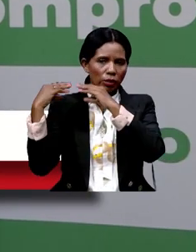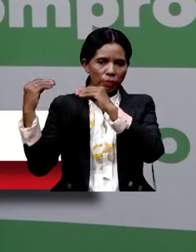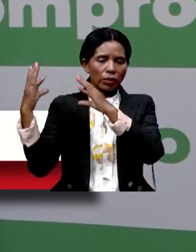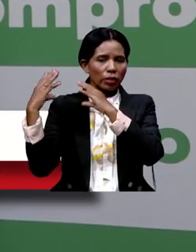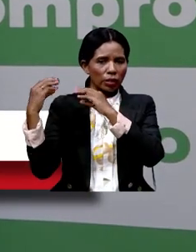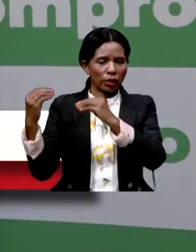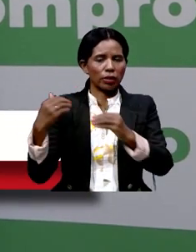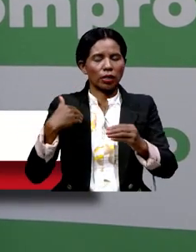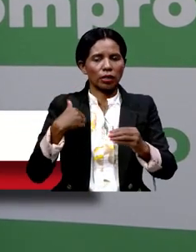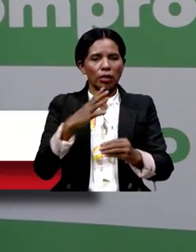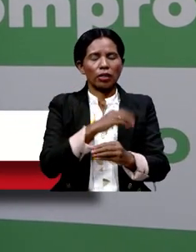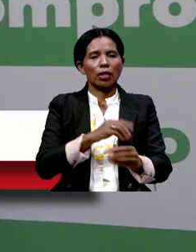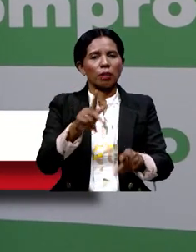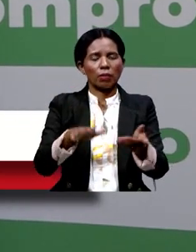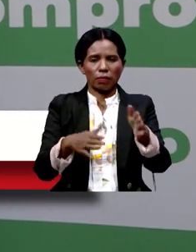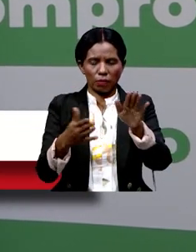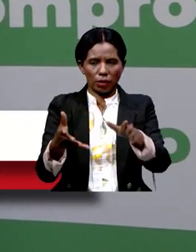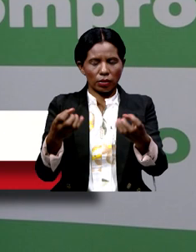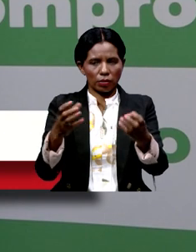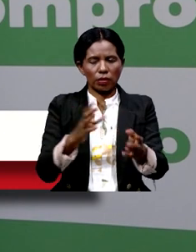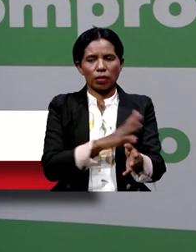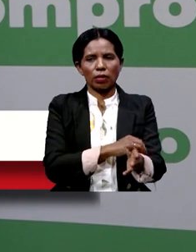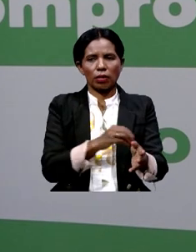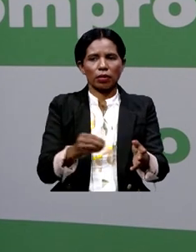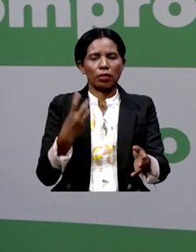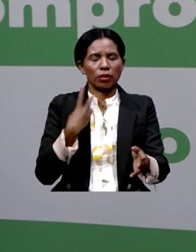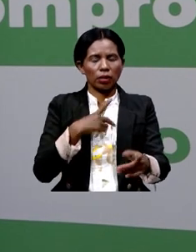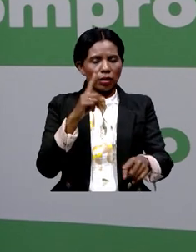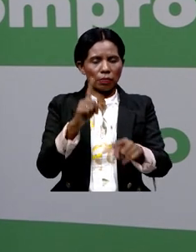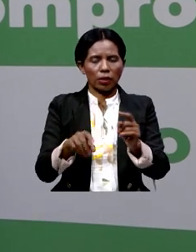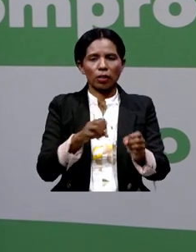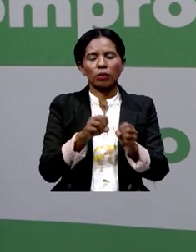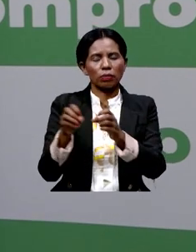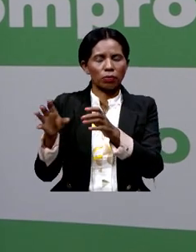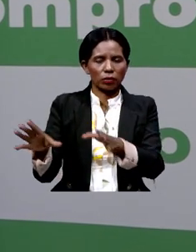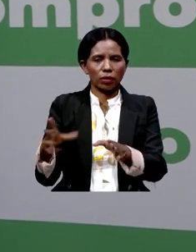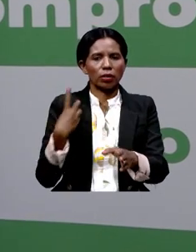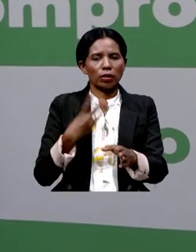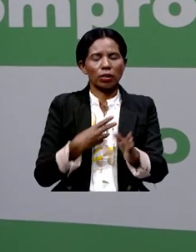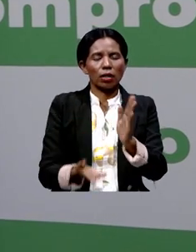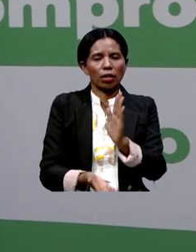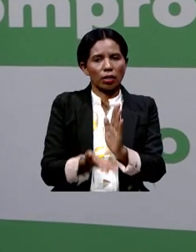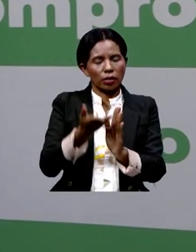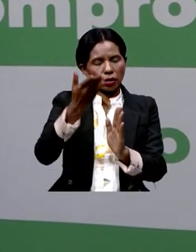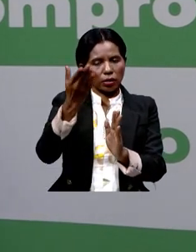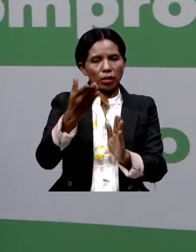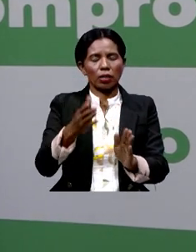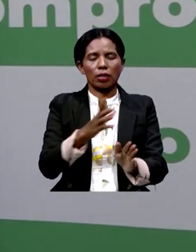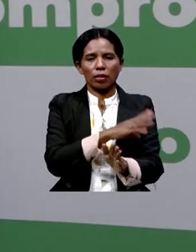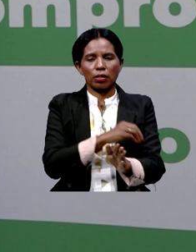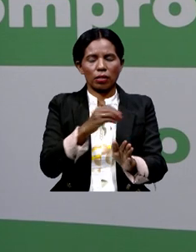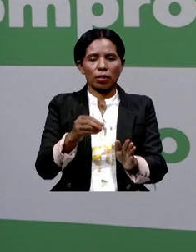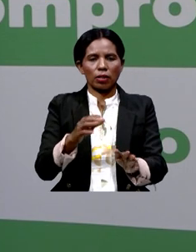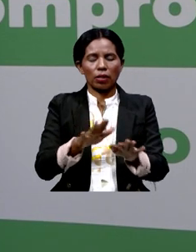in maternal deaths. Any maternal death is one too many if it can be prevented. So you need high quality services. Part of what we're doing here